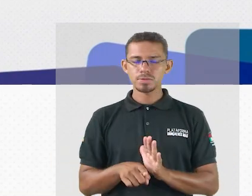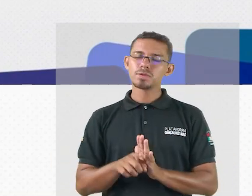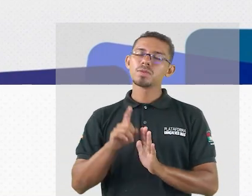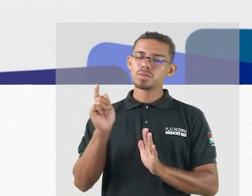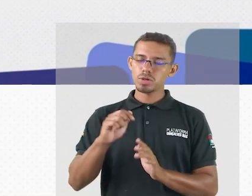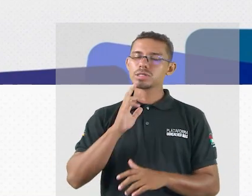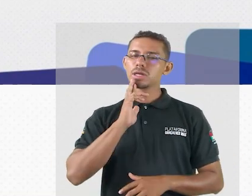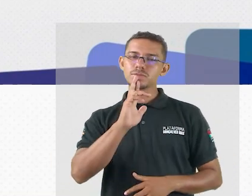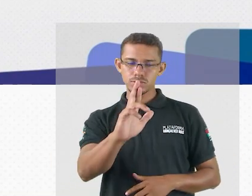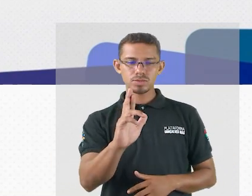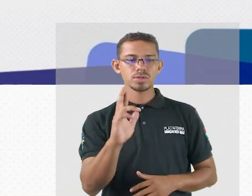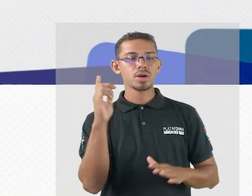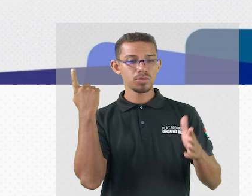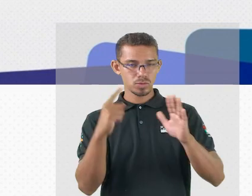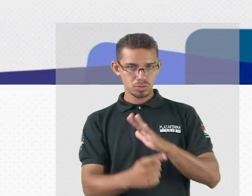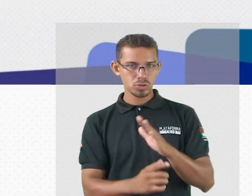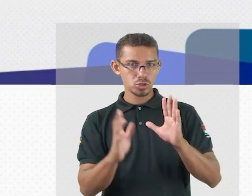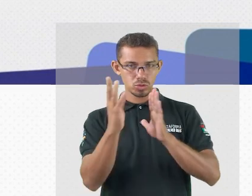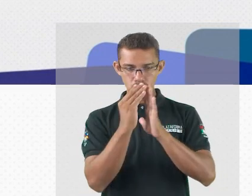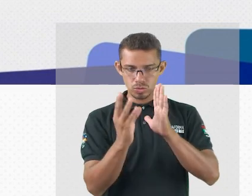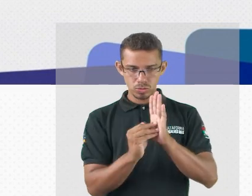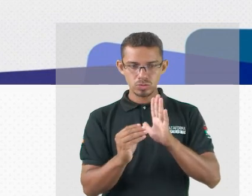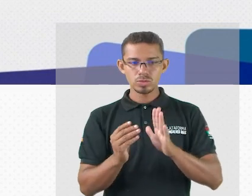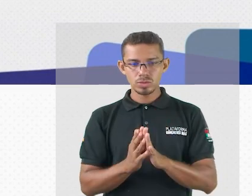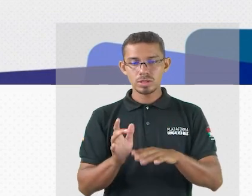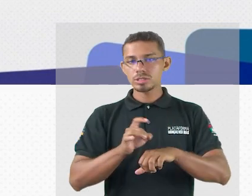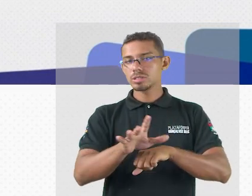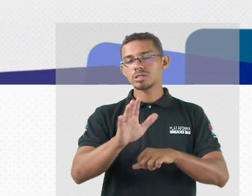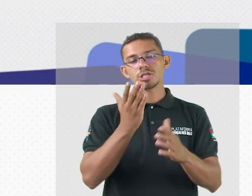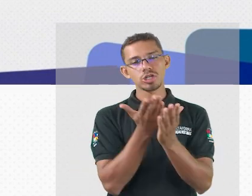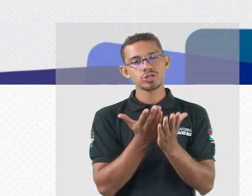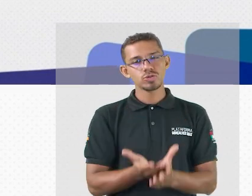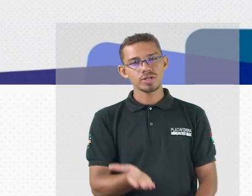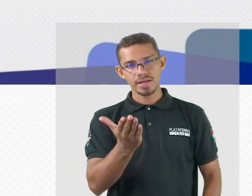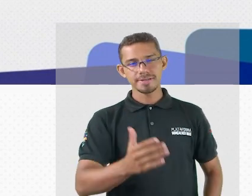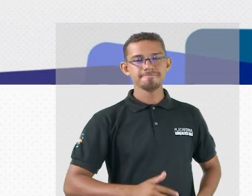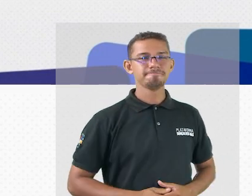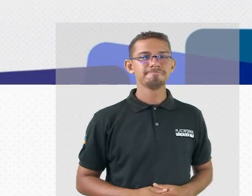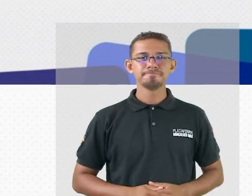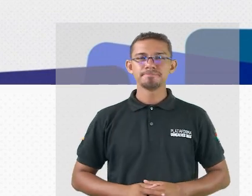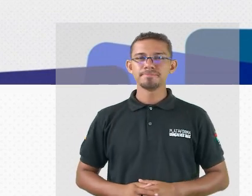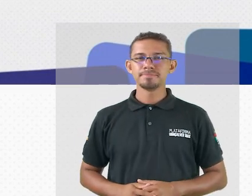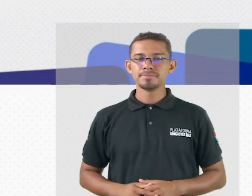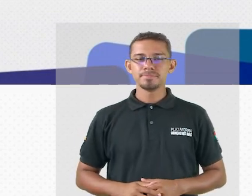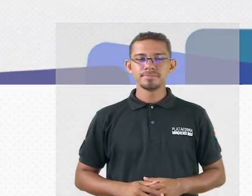você possa resolver e aprofundar esse conteúdo. E aqui fica a dica, estuda aí.